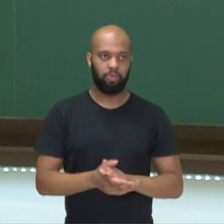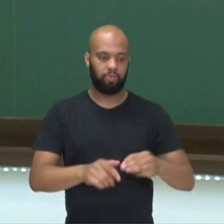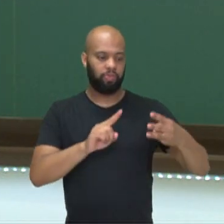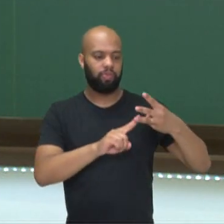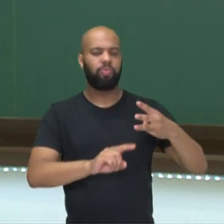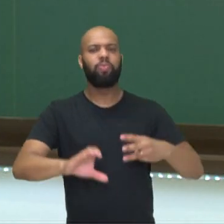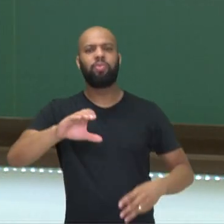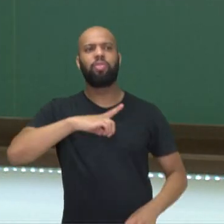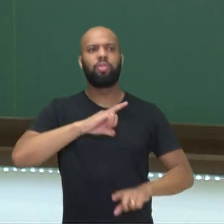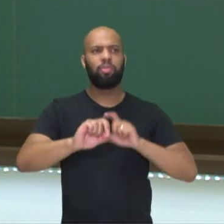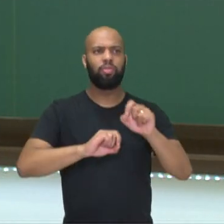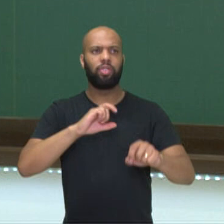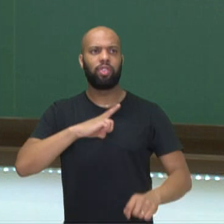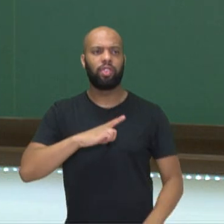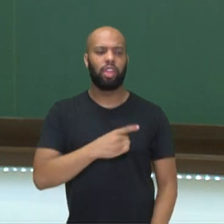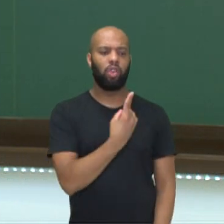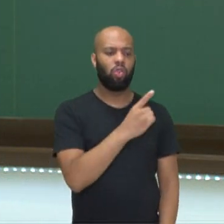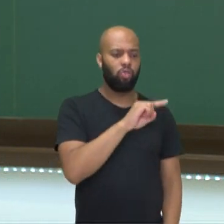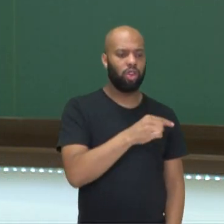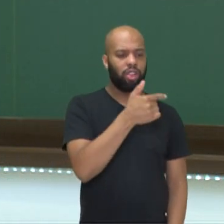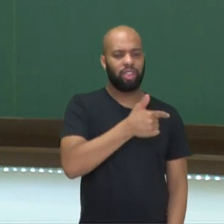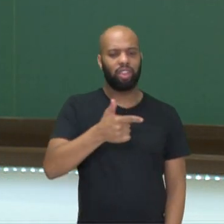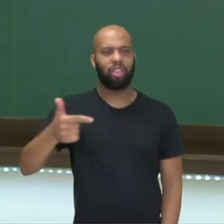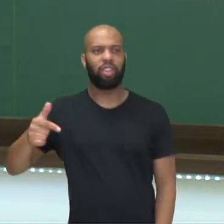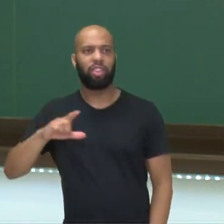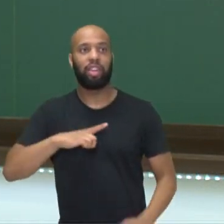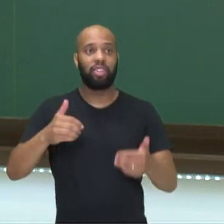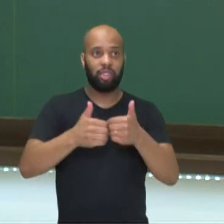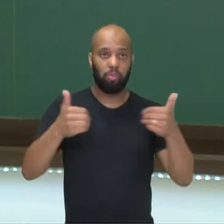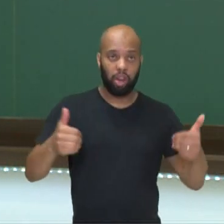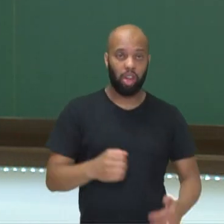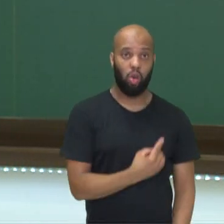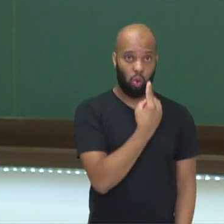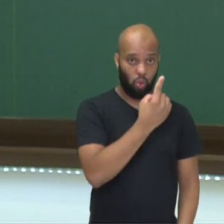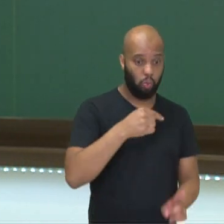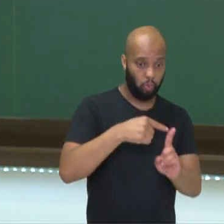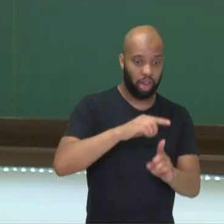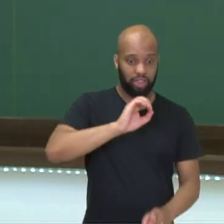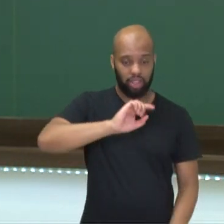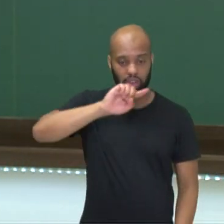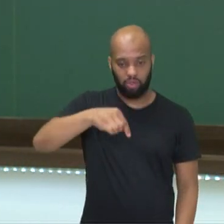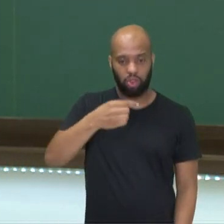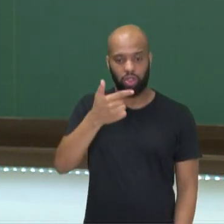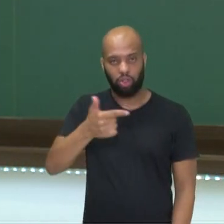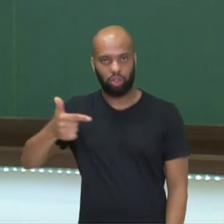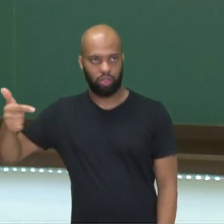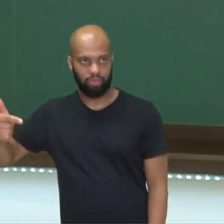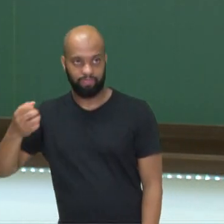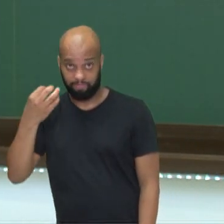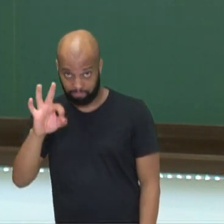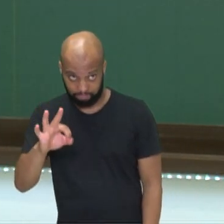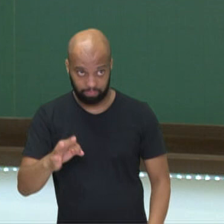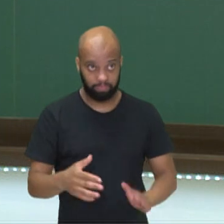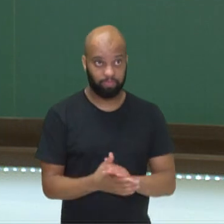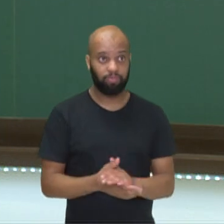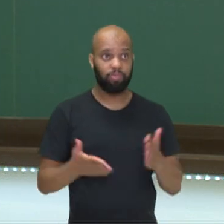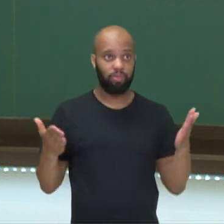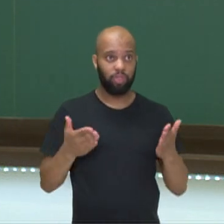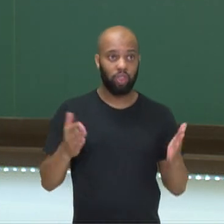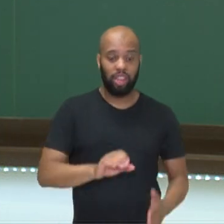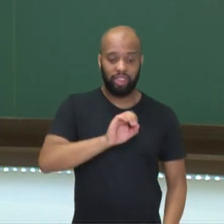que eu tenho? 1,222. Eu vou separar esse 1. Vai ficar 1 mais 0,222.